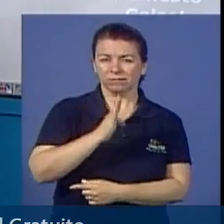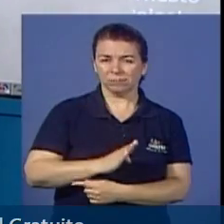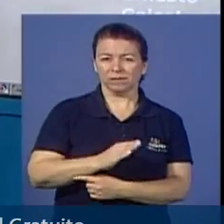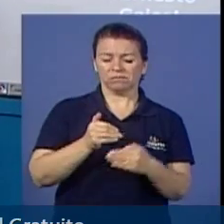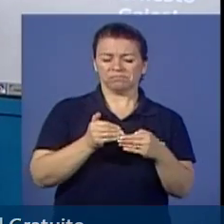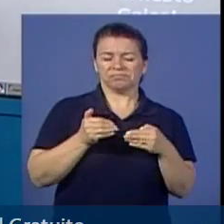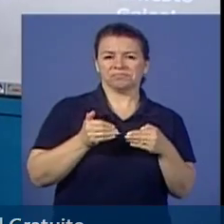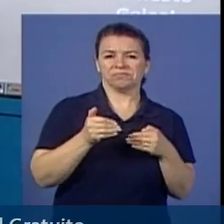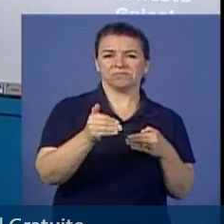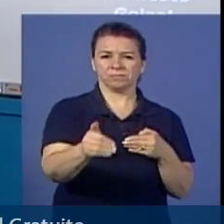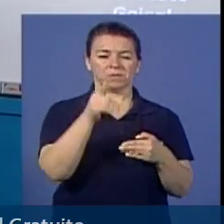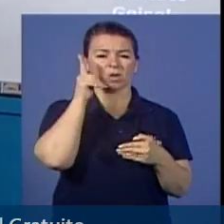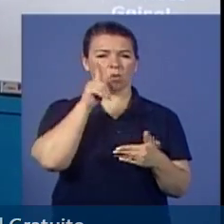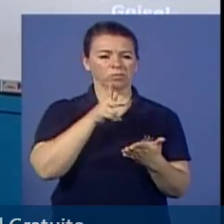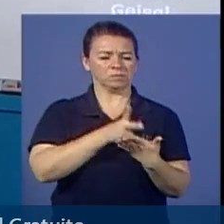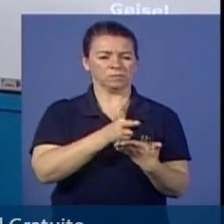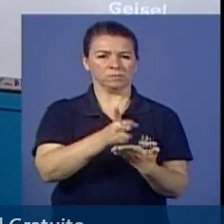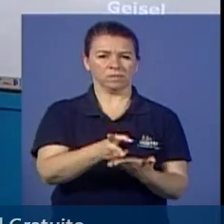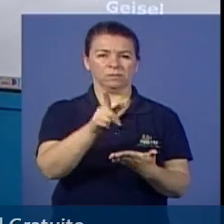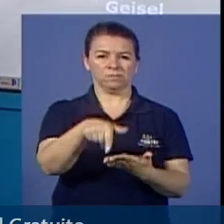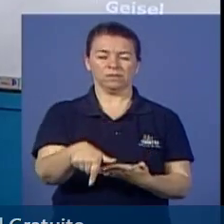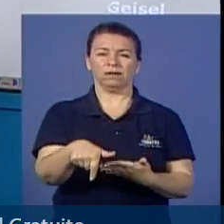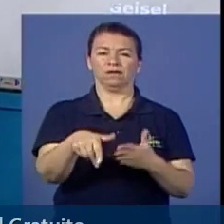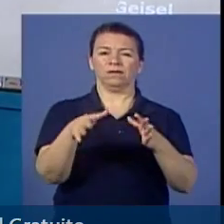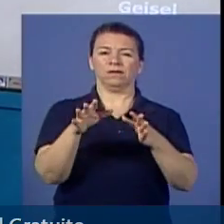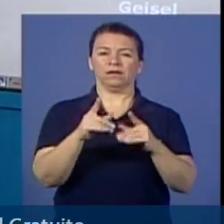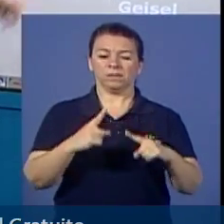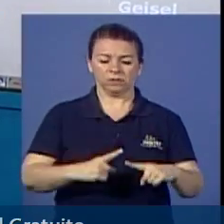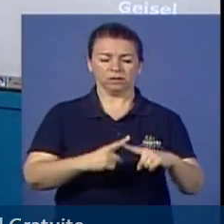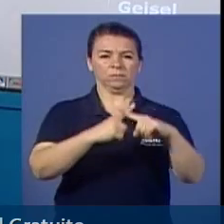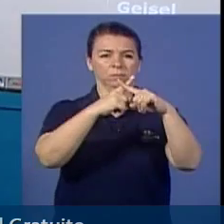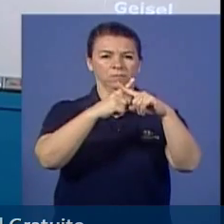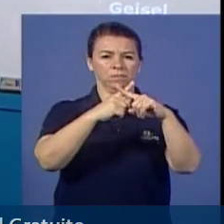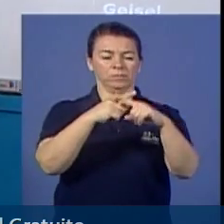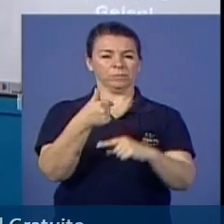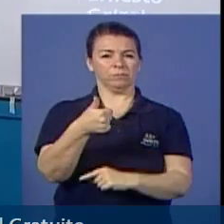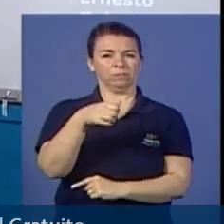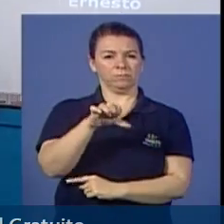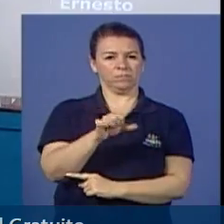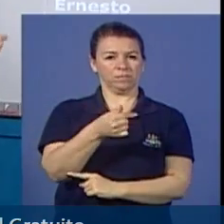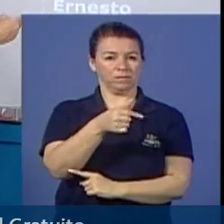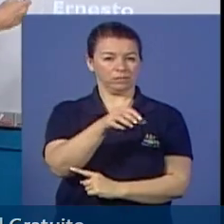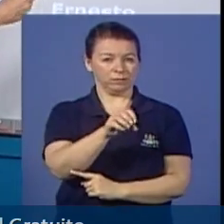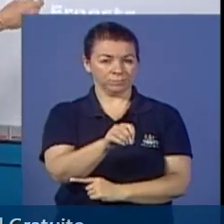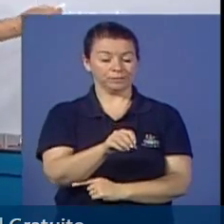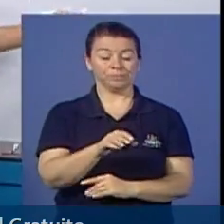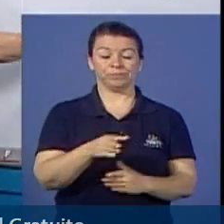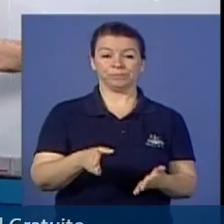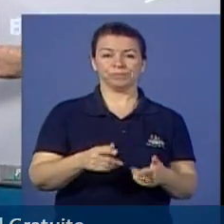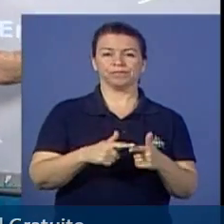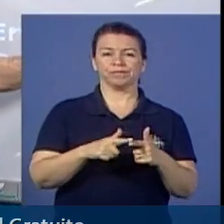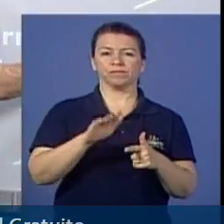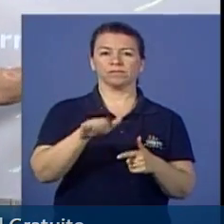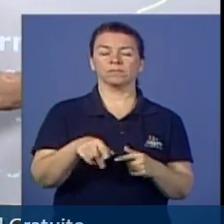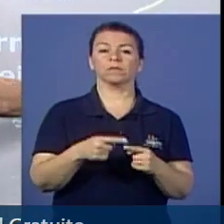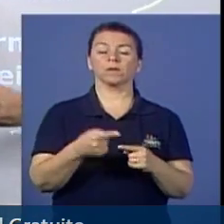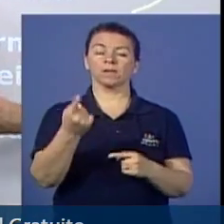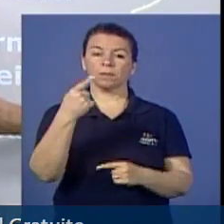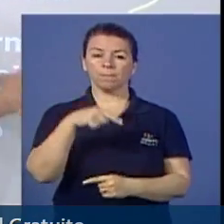pra frente, né? Da Copa de 70, né? Tricampeões e tudo mais. Depois, Ernesto